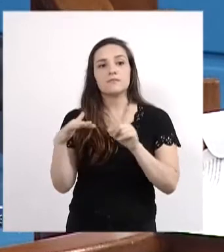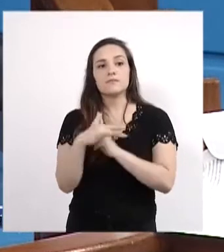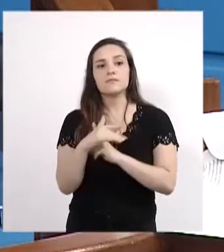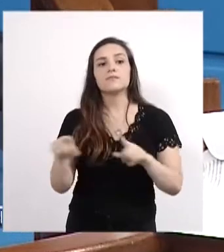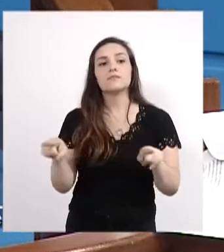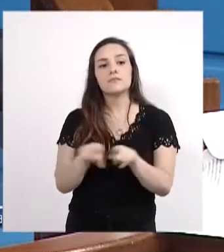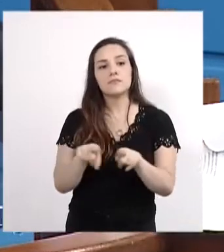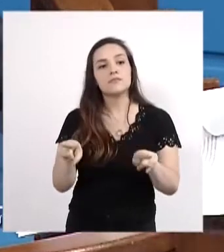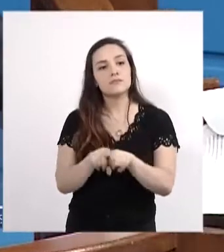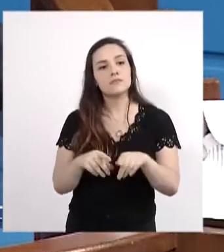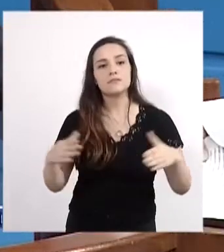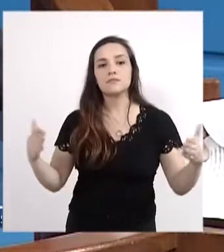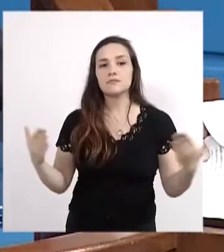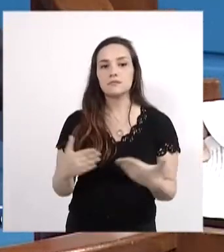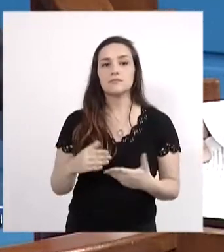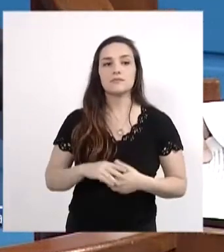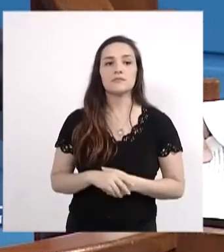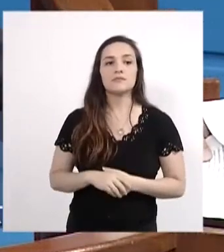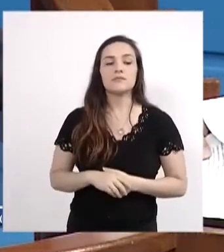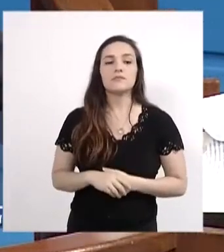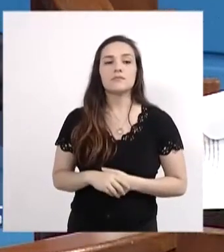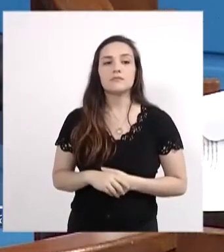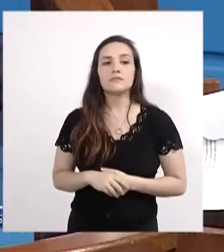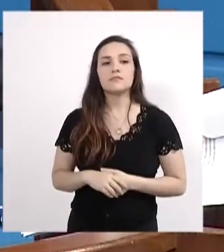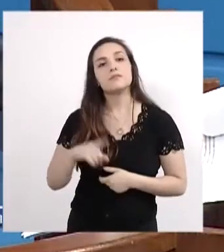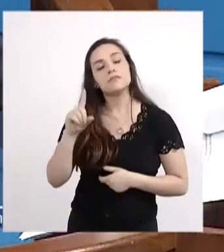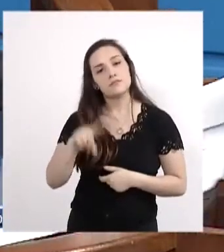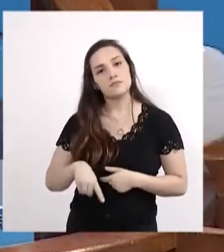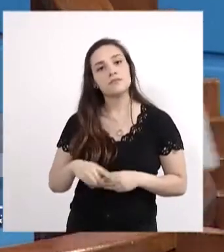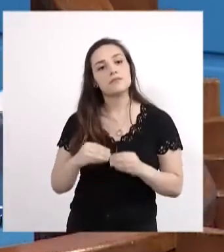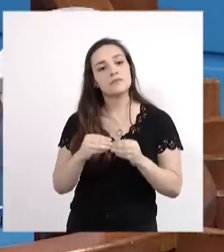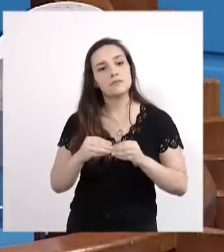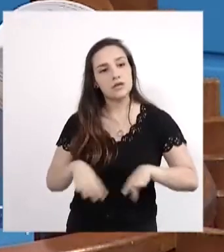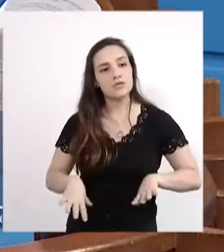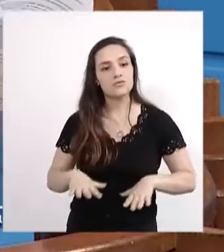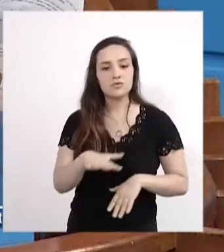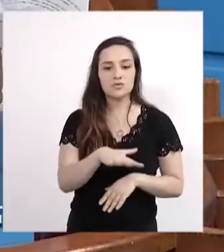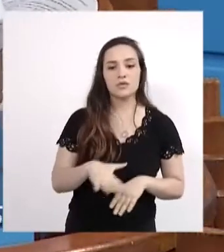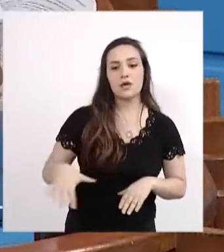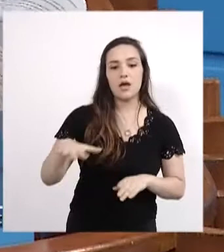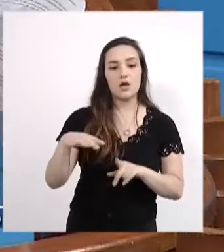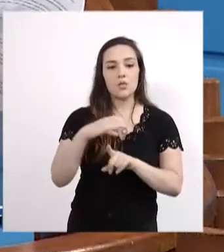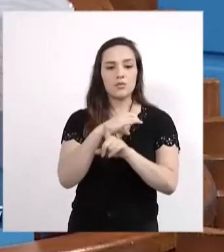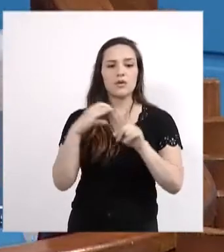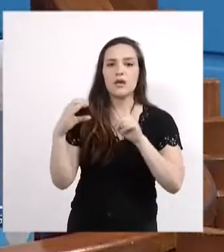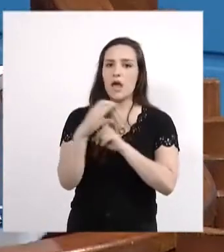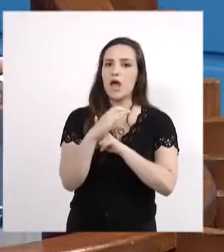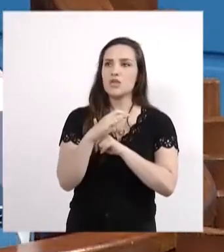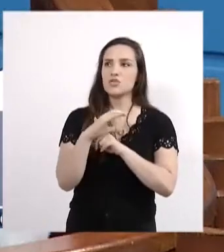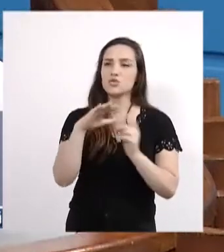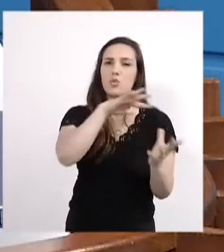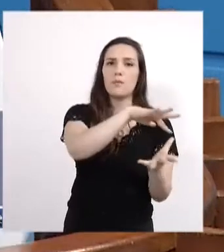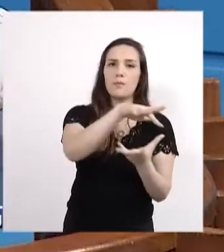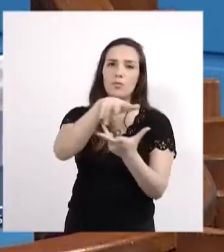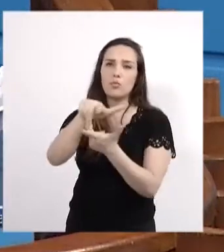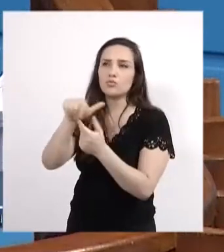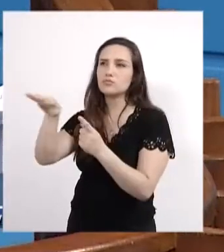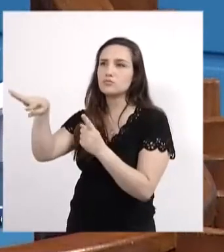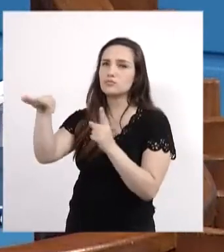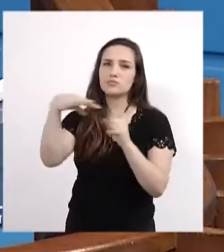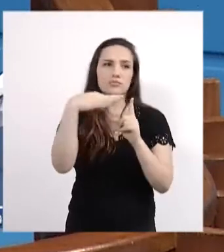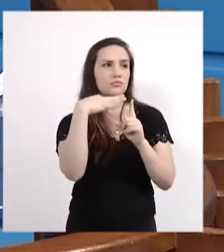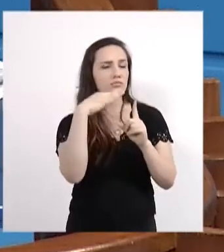sinaliza negativamente para a comunidade internacional na questão do